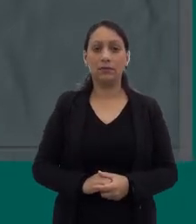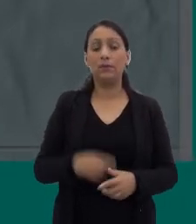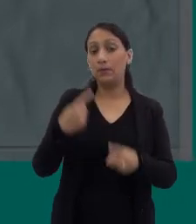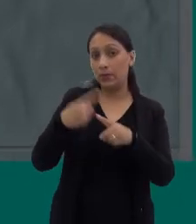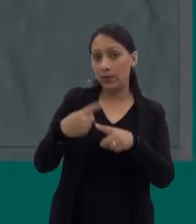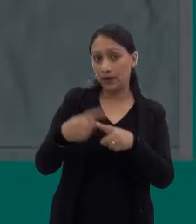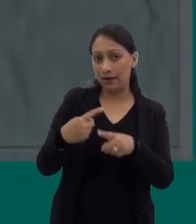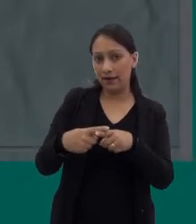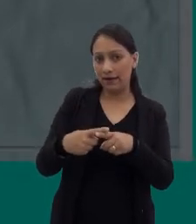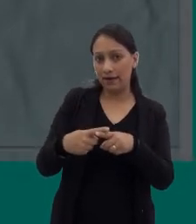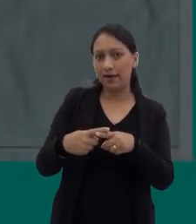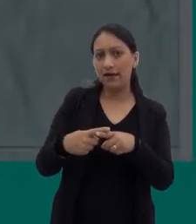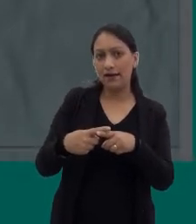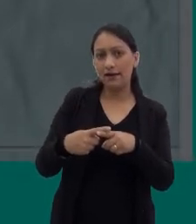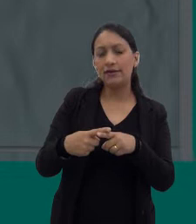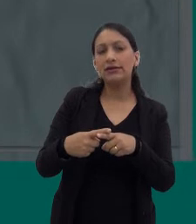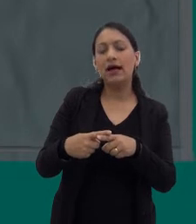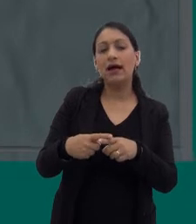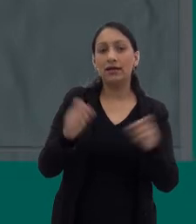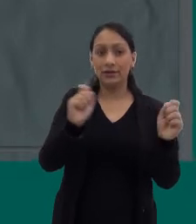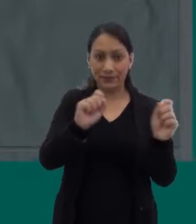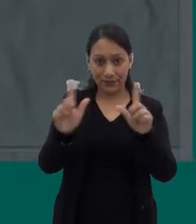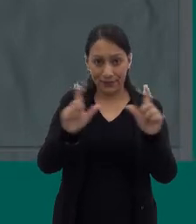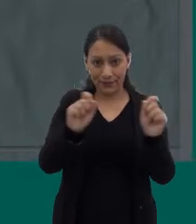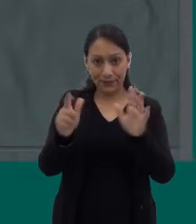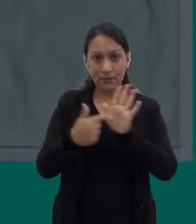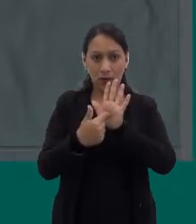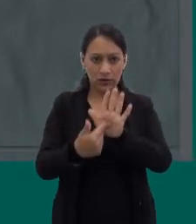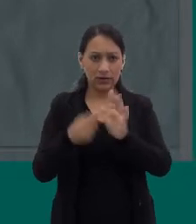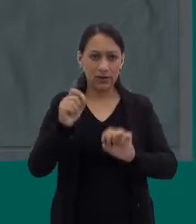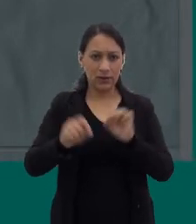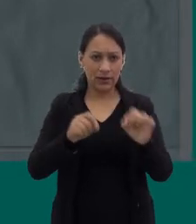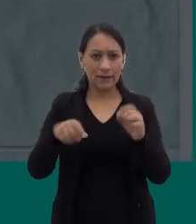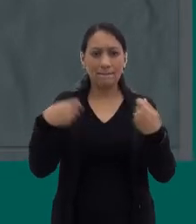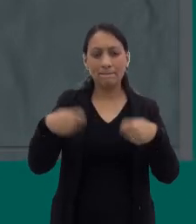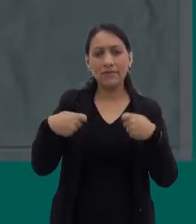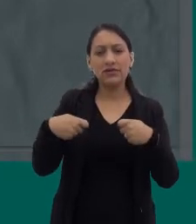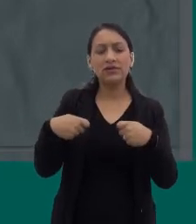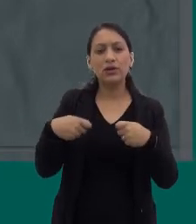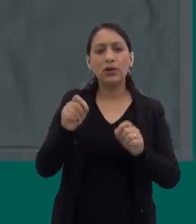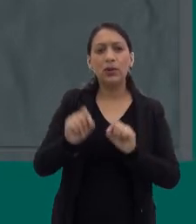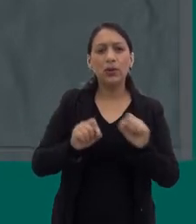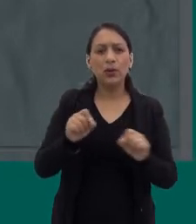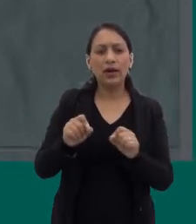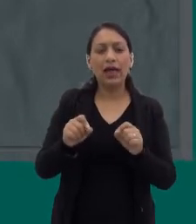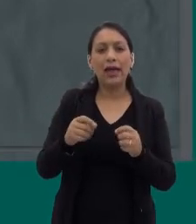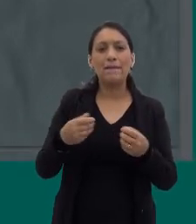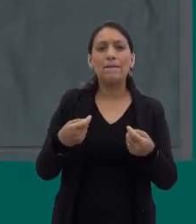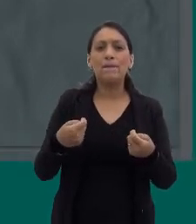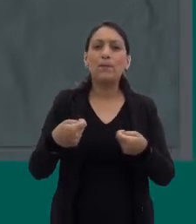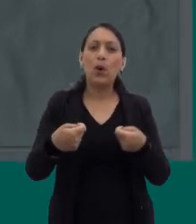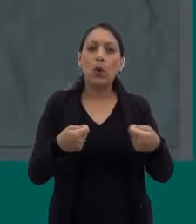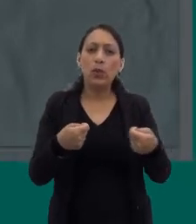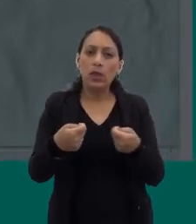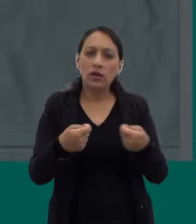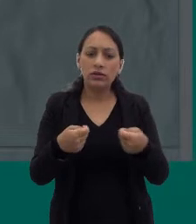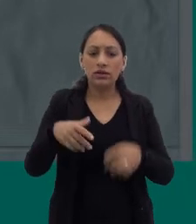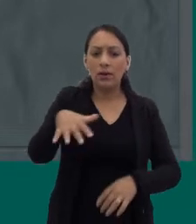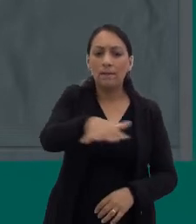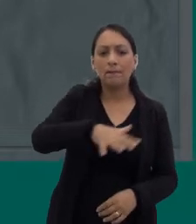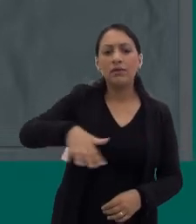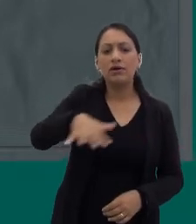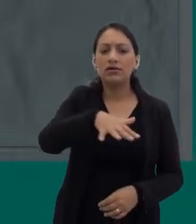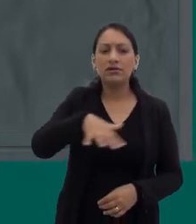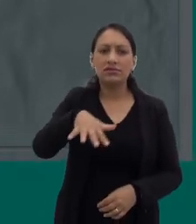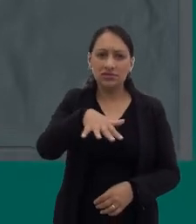essa criança, então, seguindo as lâminas, né, a gente tem que poder encontrar um contexto e um ambiente que se